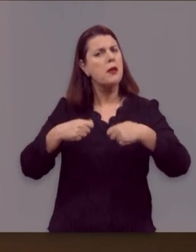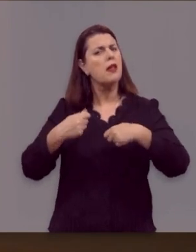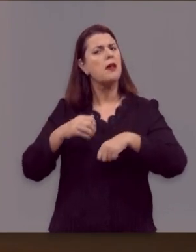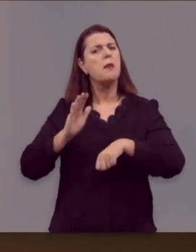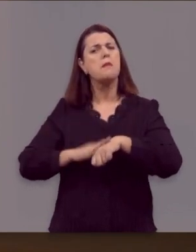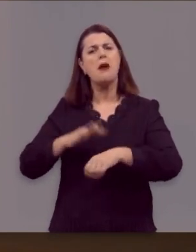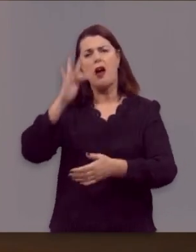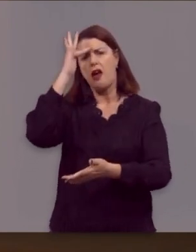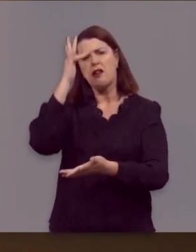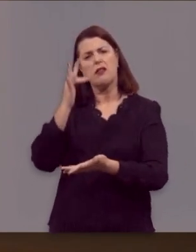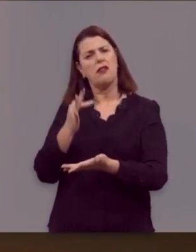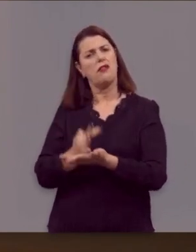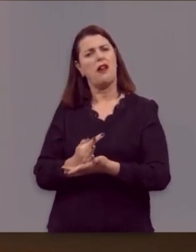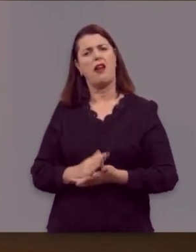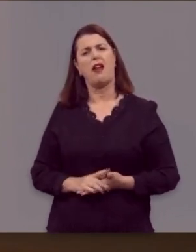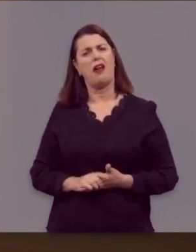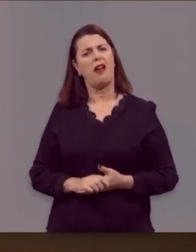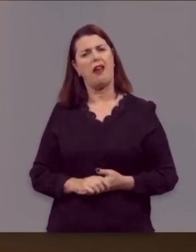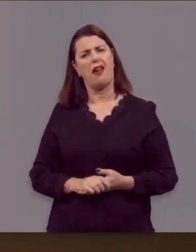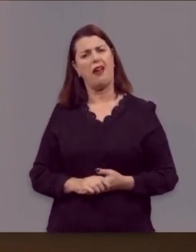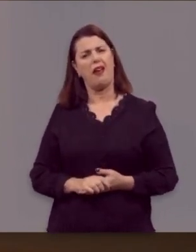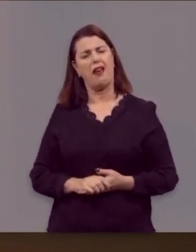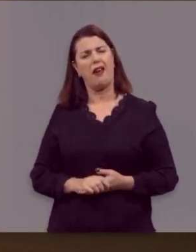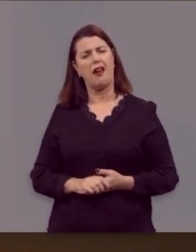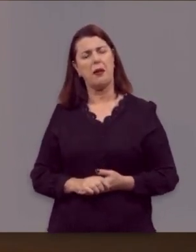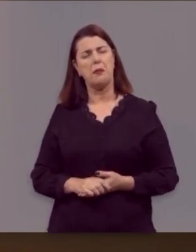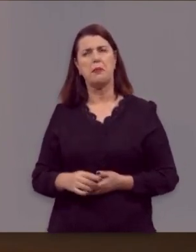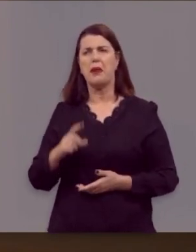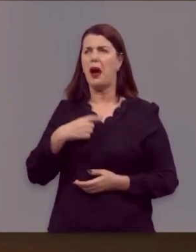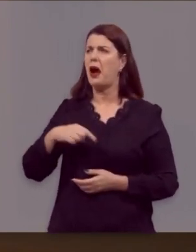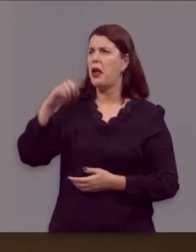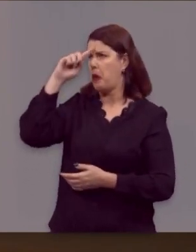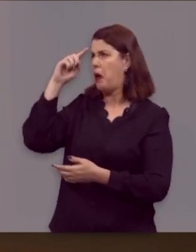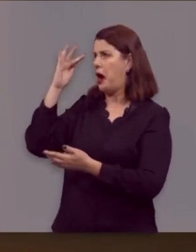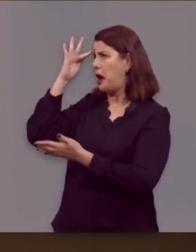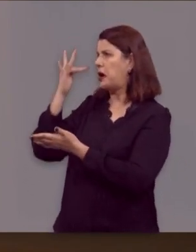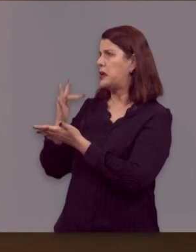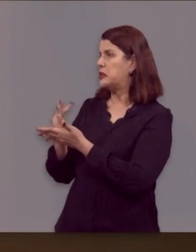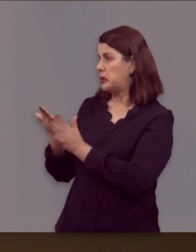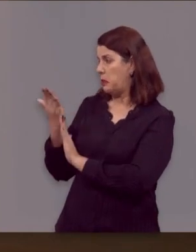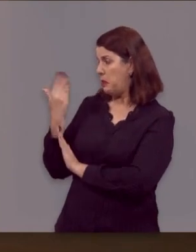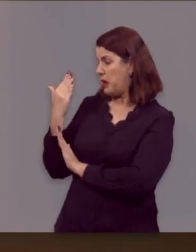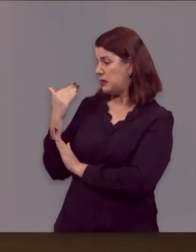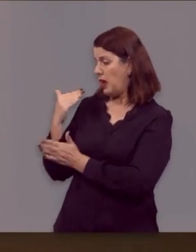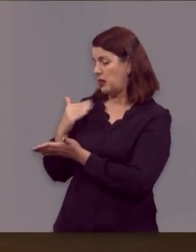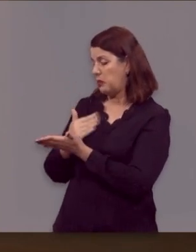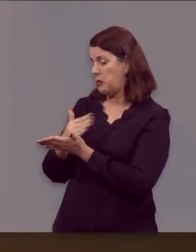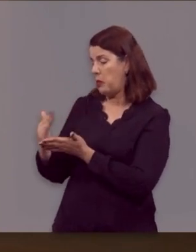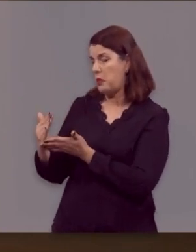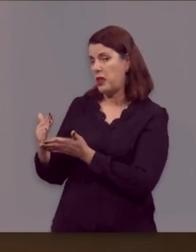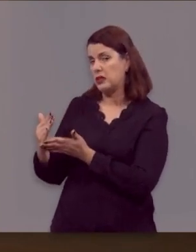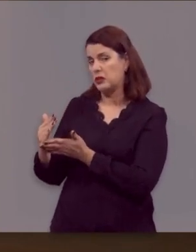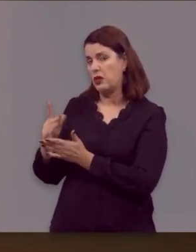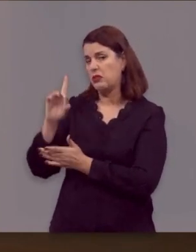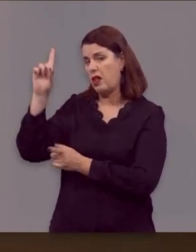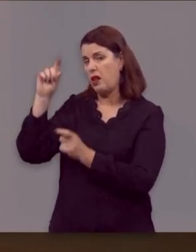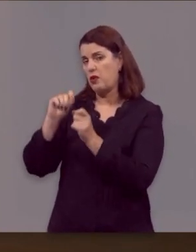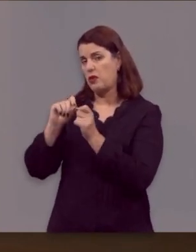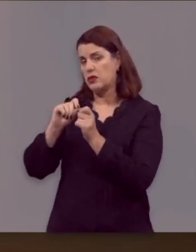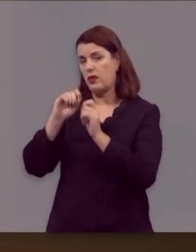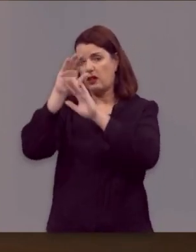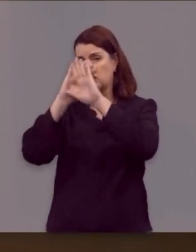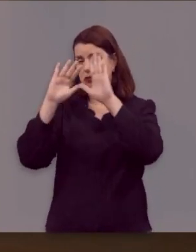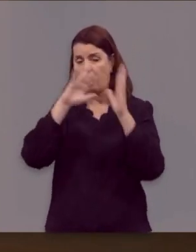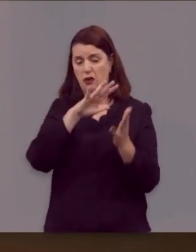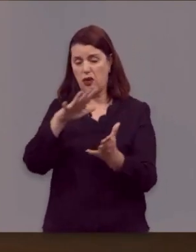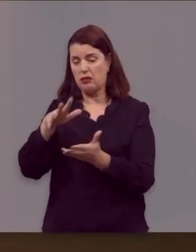precisaria mais fé para crer nisso do que crer que Deus, no princípio, criou os céus e a terra. E